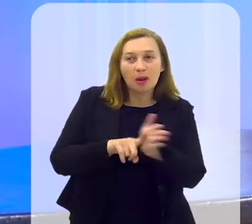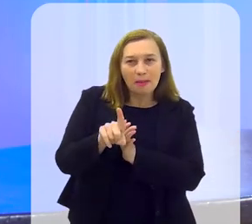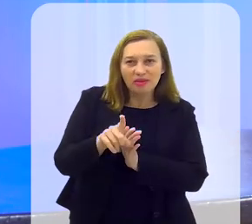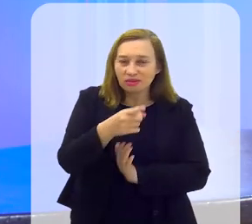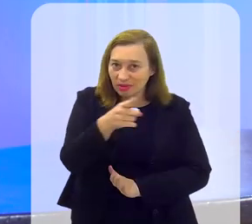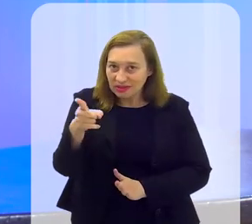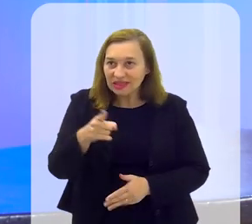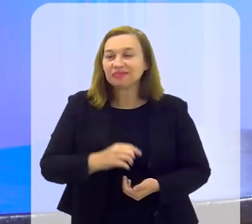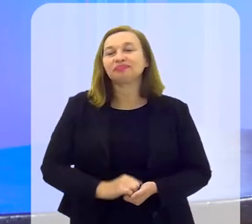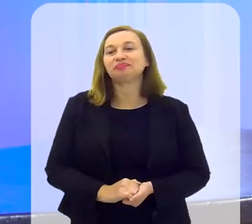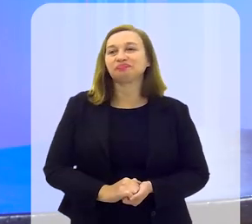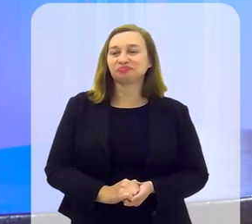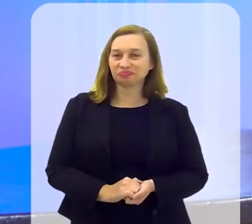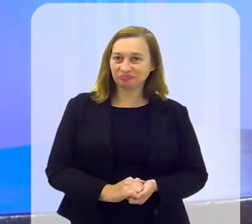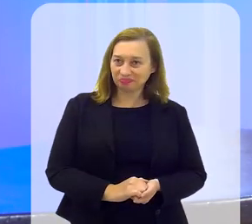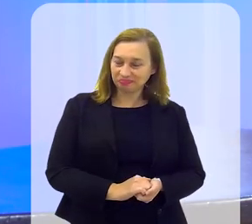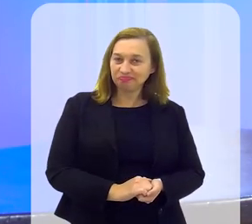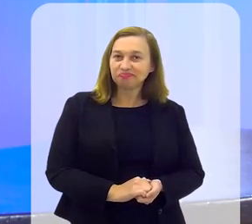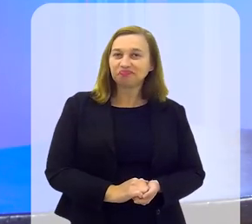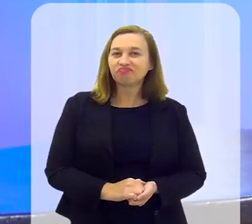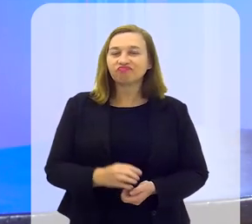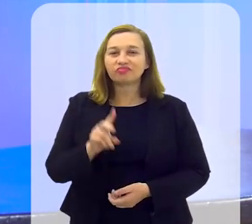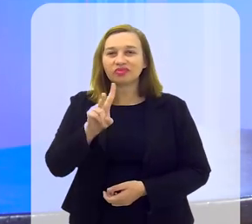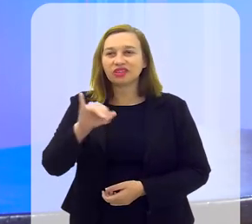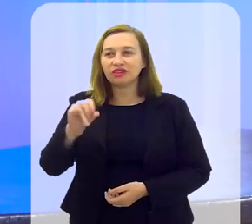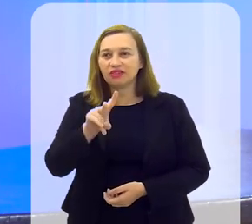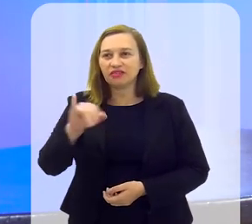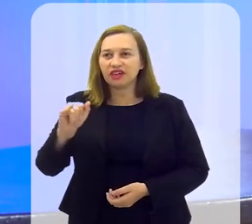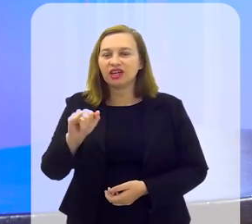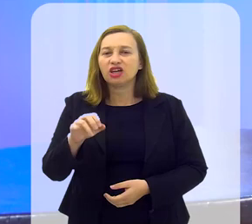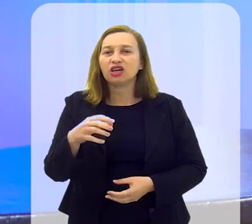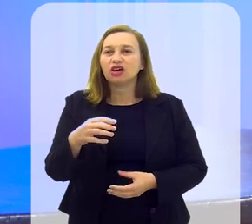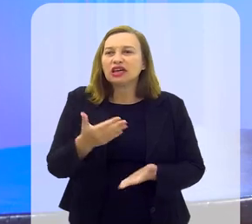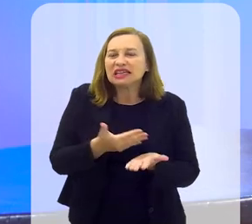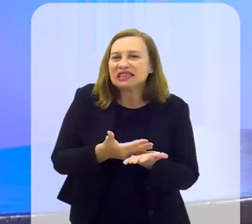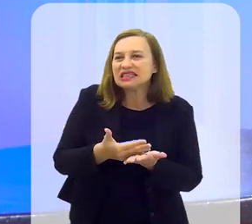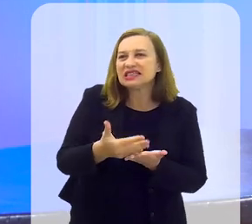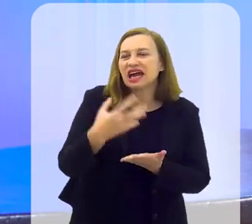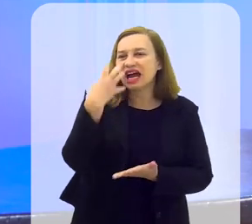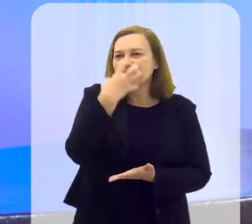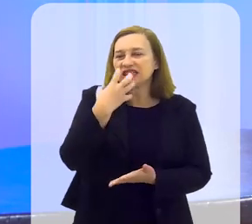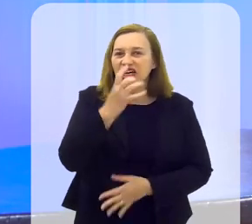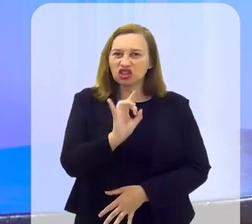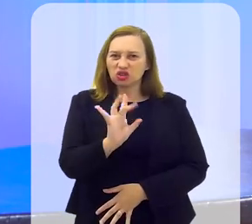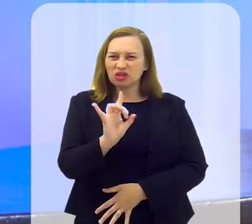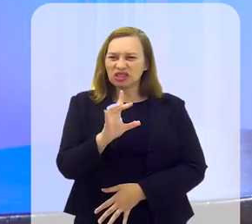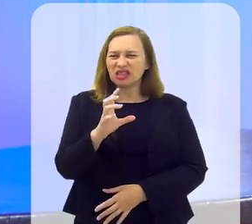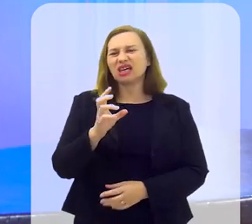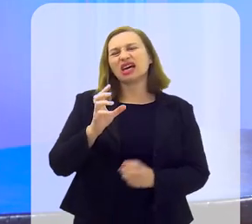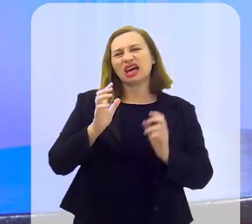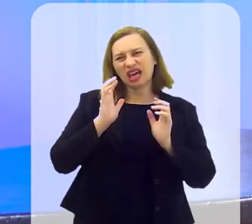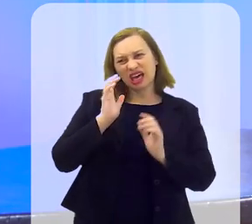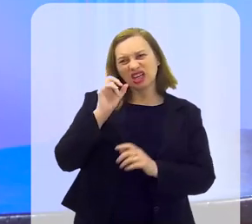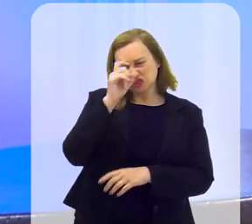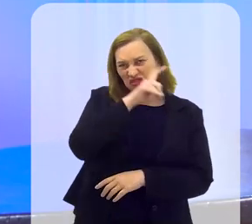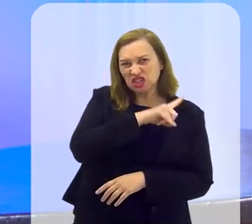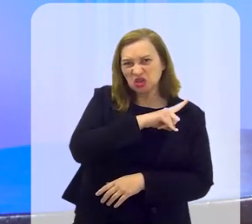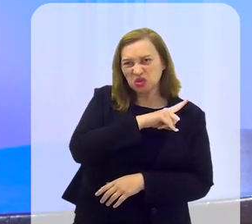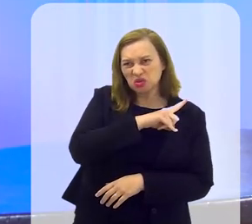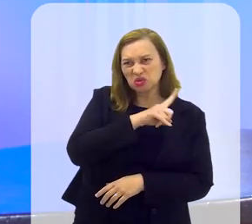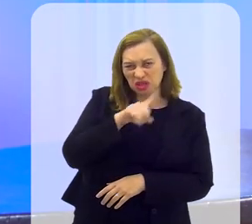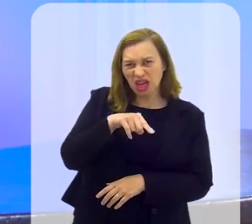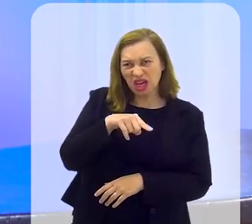uma pergunta para você para vocês é Vivi começar a cantar solo já é muito complicado né porque